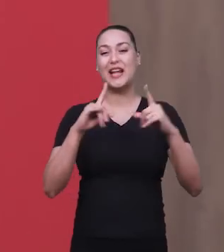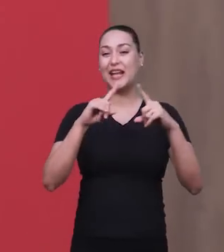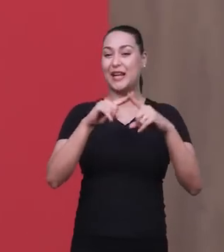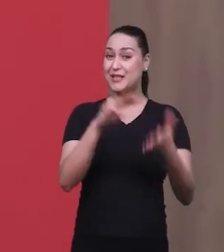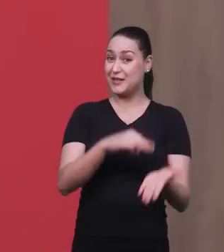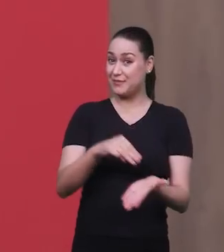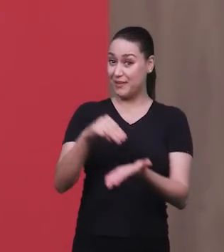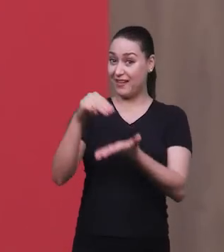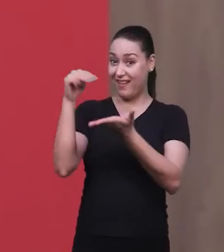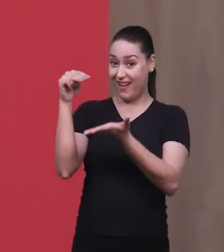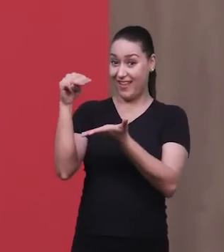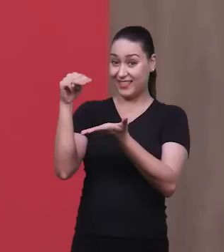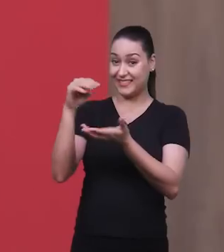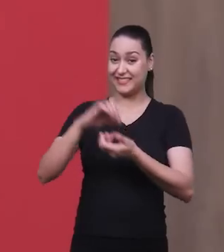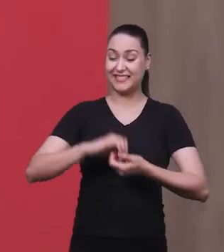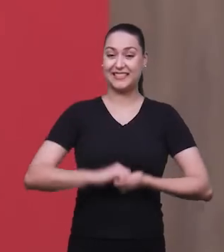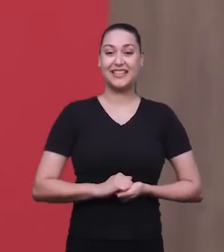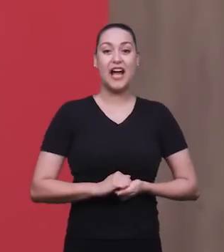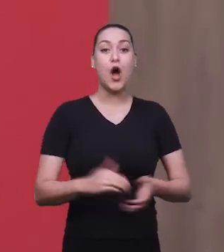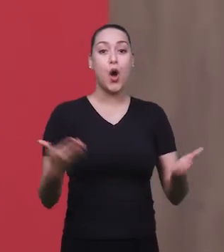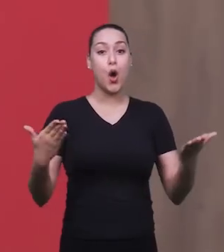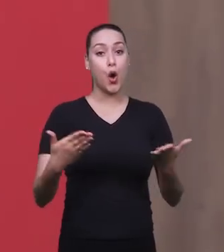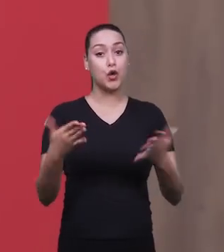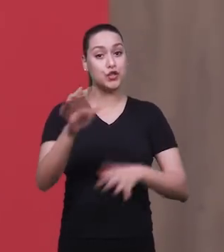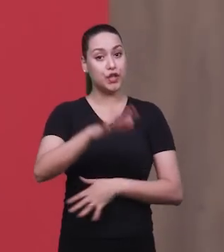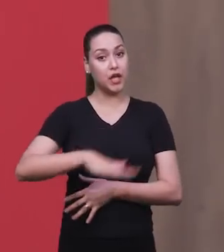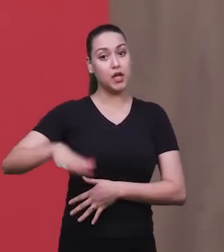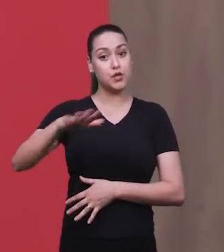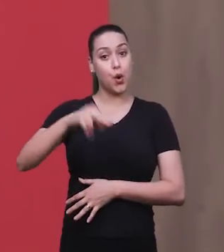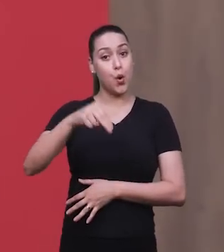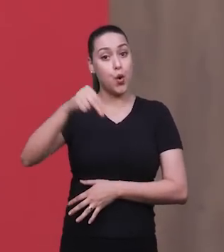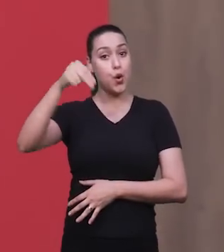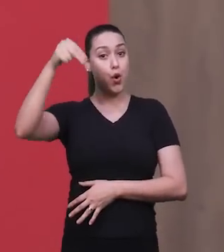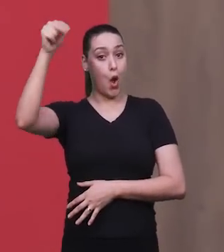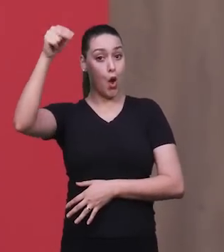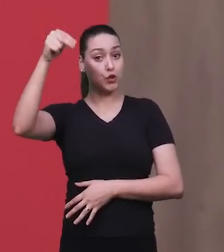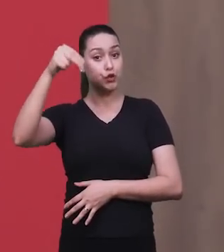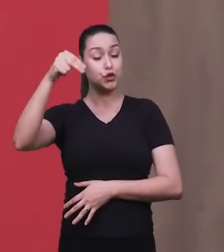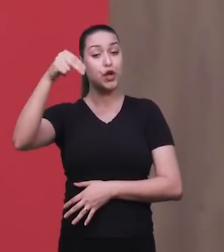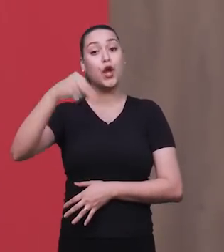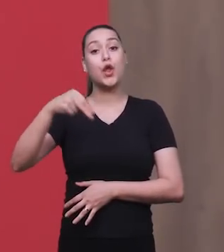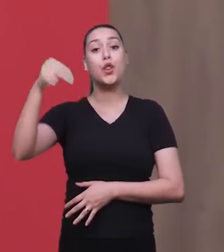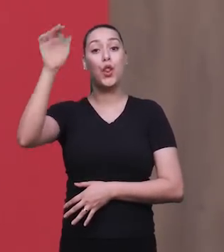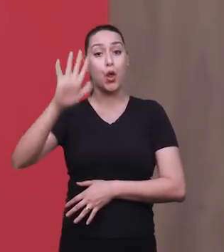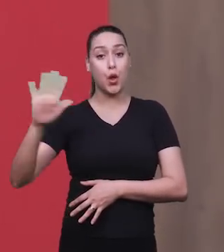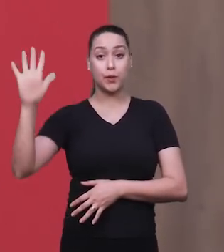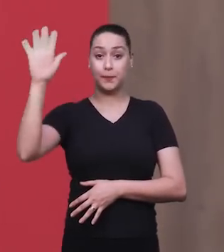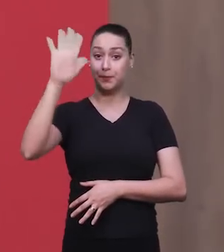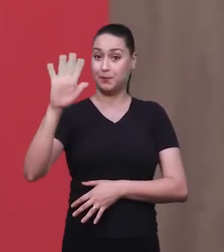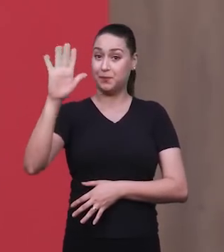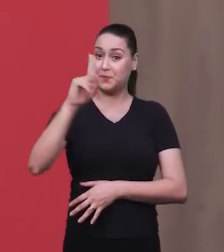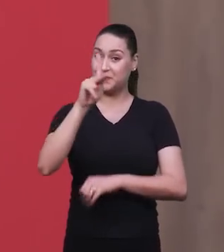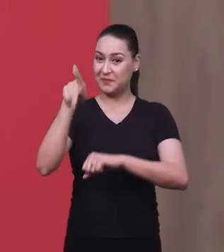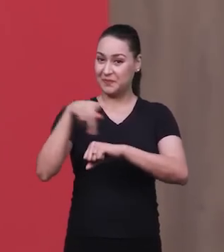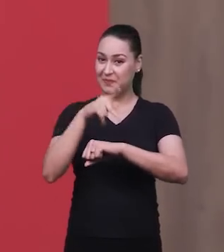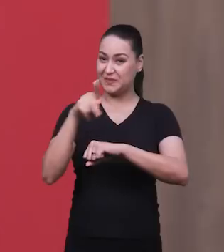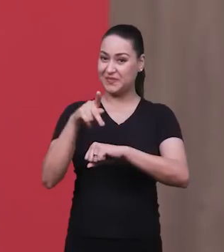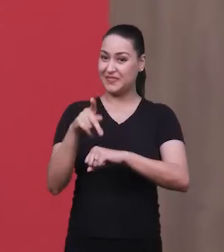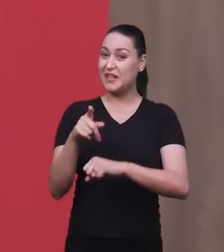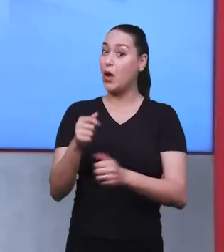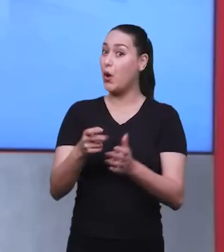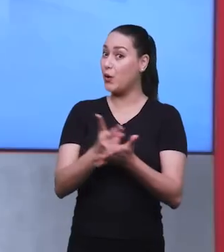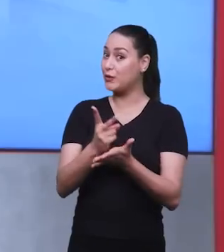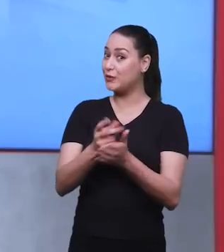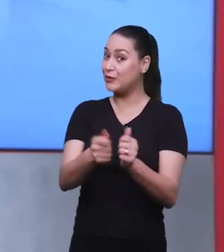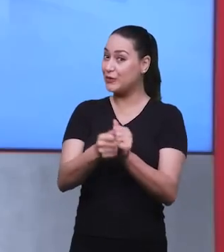igrejas Cristã Maranata. Mas hoje nós vamos falar sobre as regiões Norte e Nordeste do nosso país. Fica com a